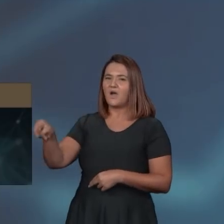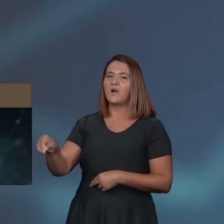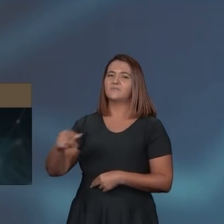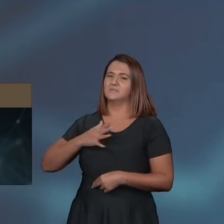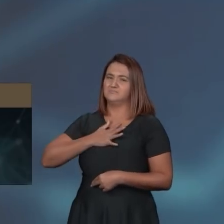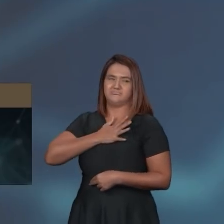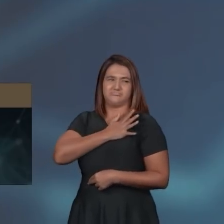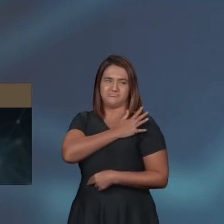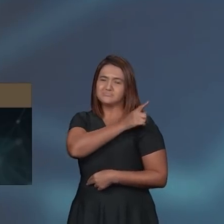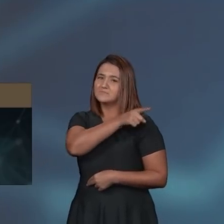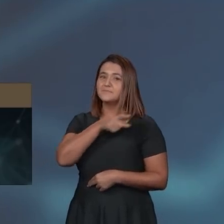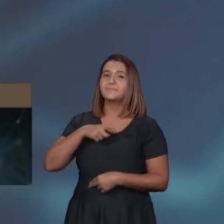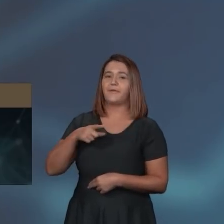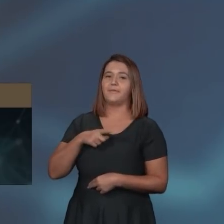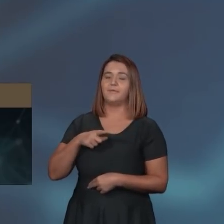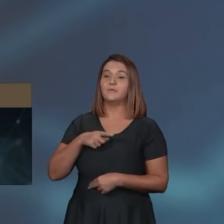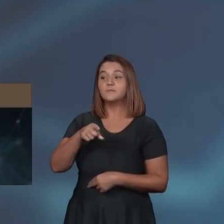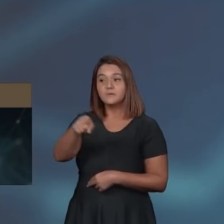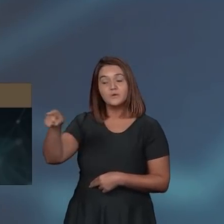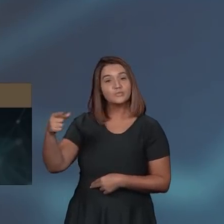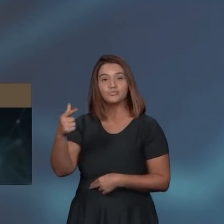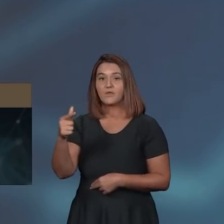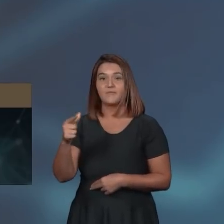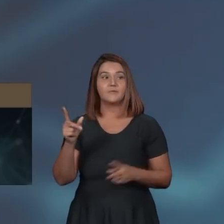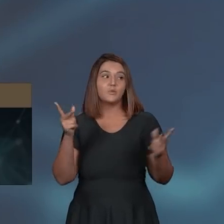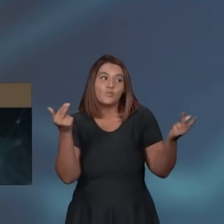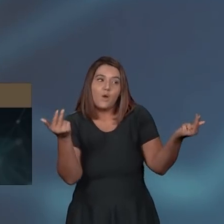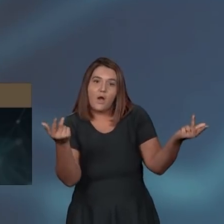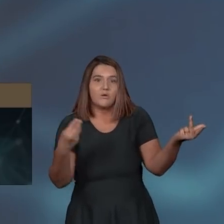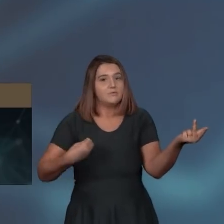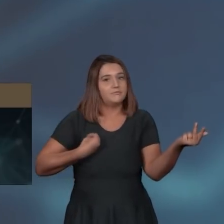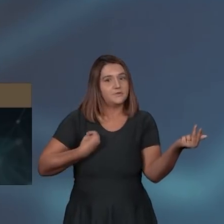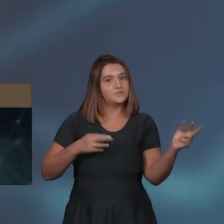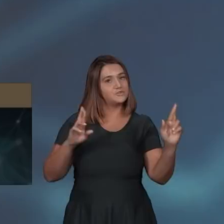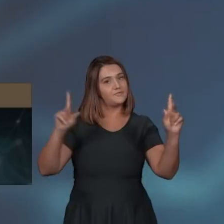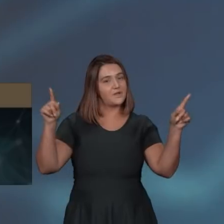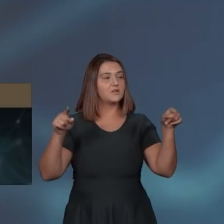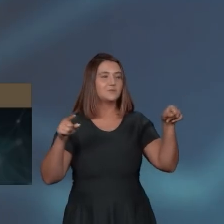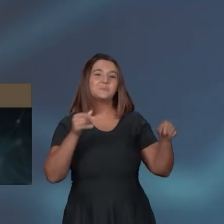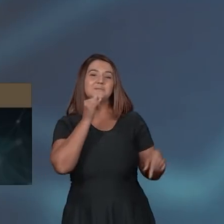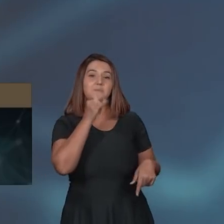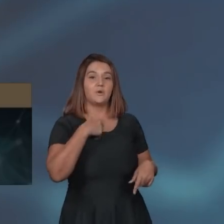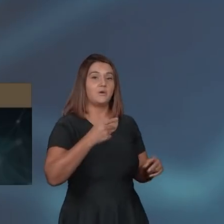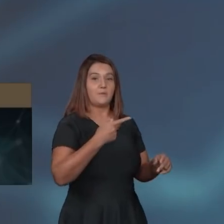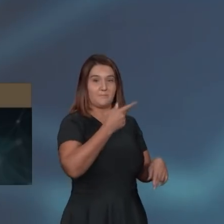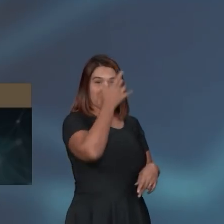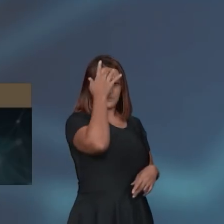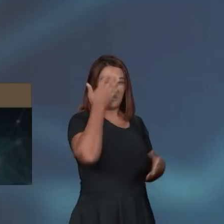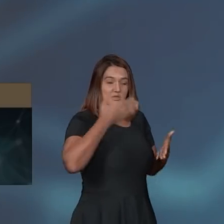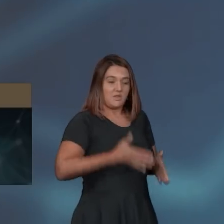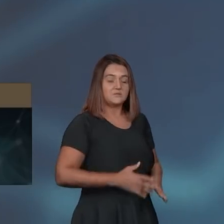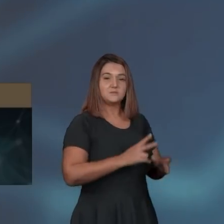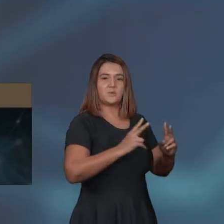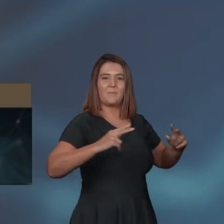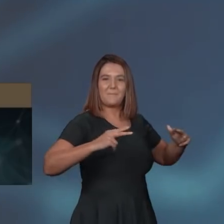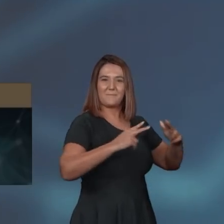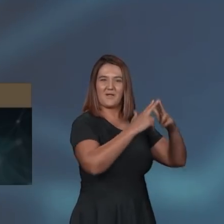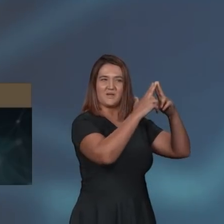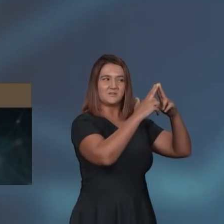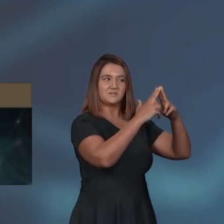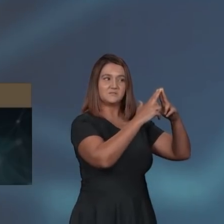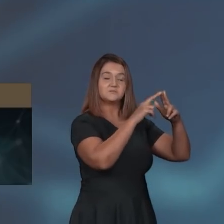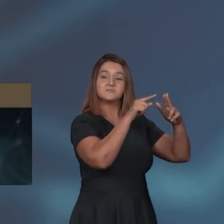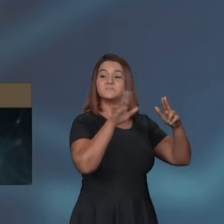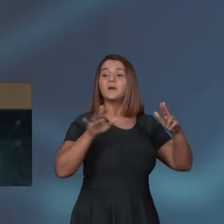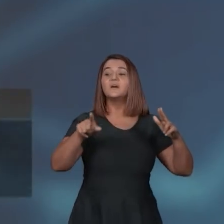de gênios. Eles podem não ter tido as mesmas condições sociais de alguém que nasceu em Paris, mas há muitas pessoas intelectuais na África.